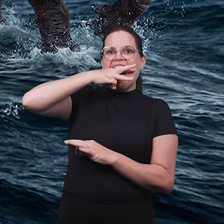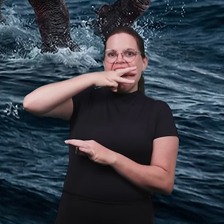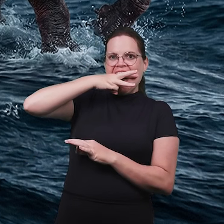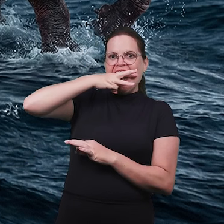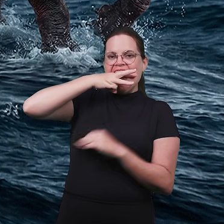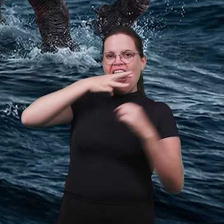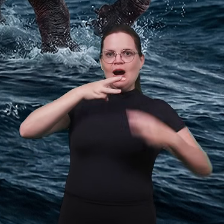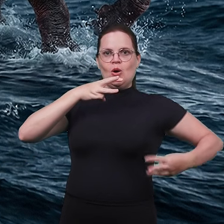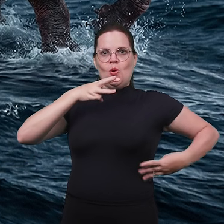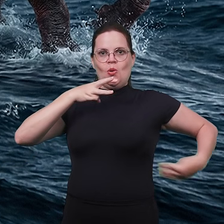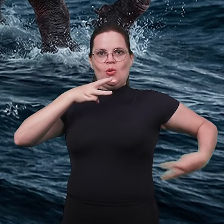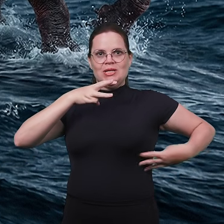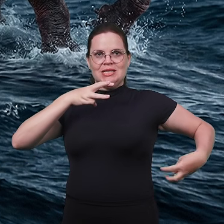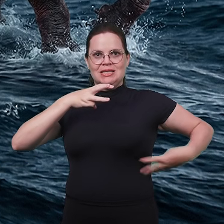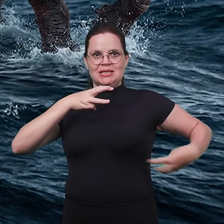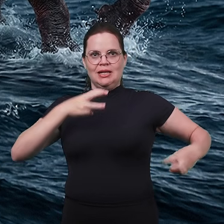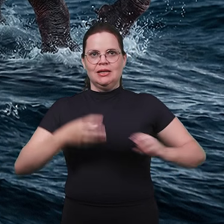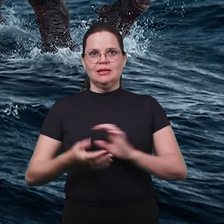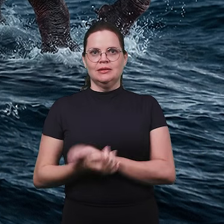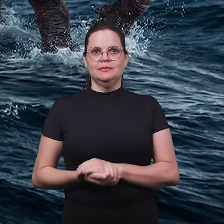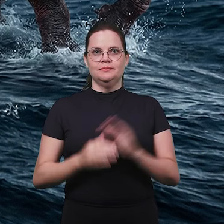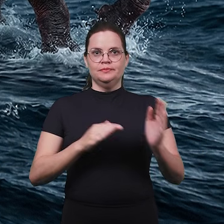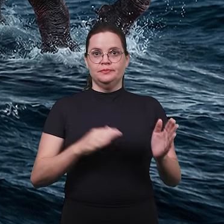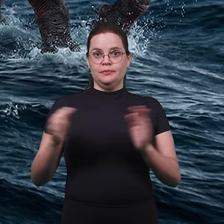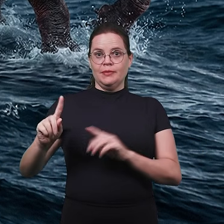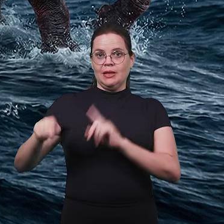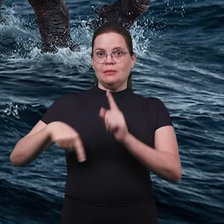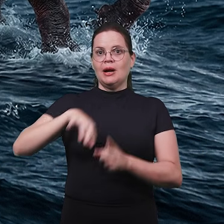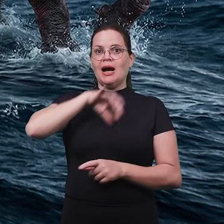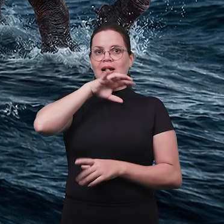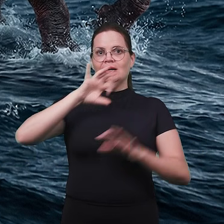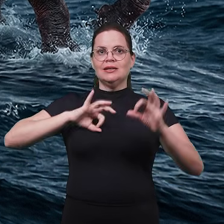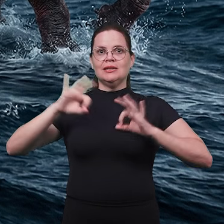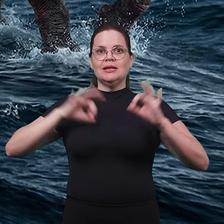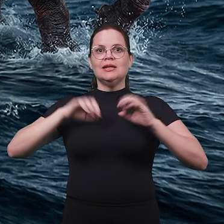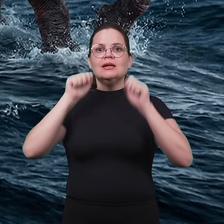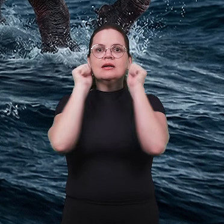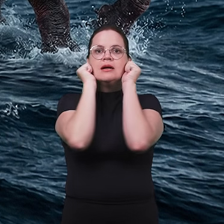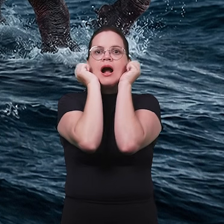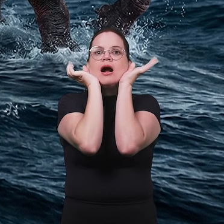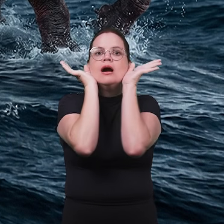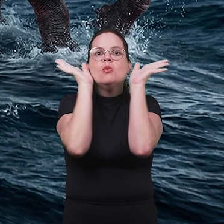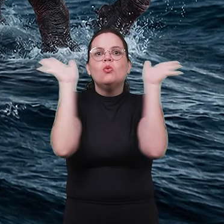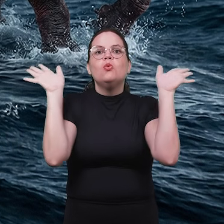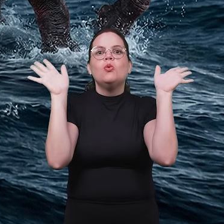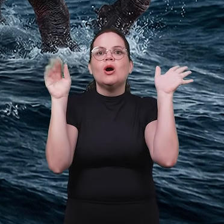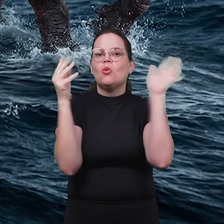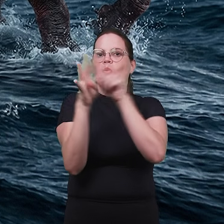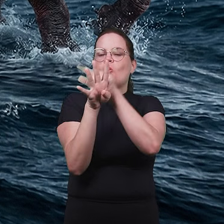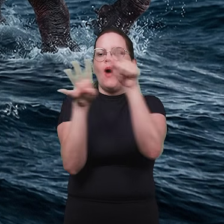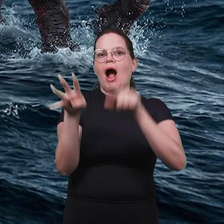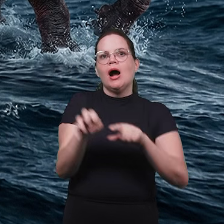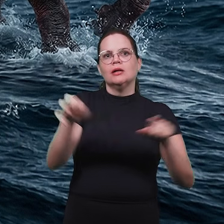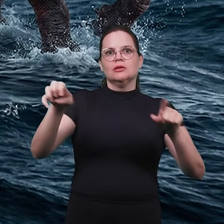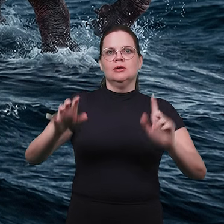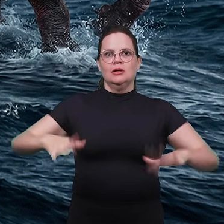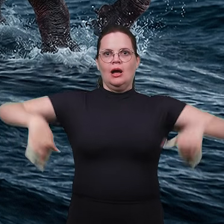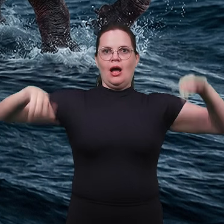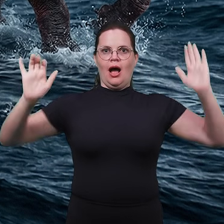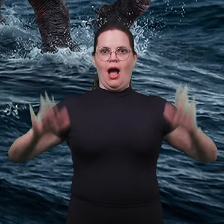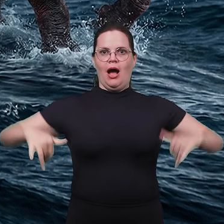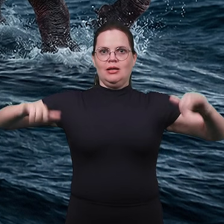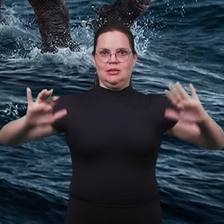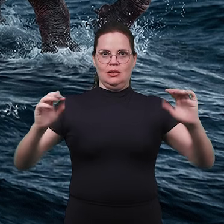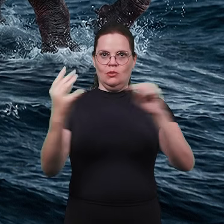Certo. Depois, um leopardo com 4 cabeças e asas de ave.